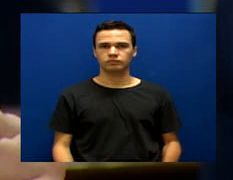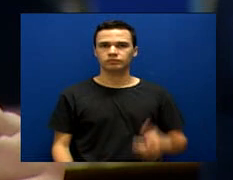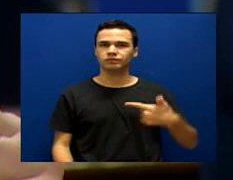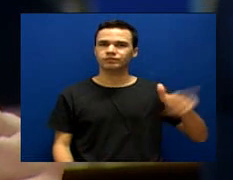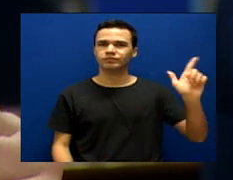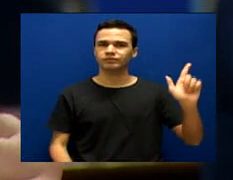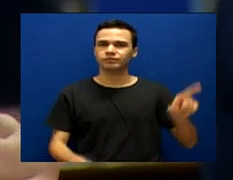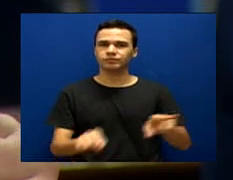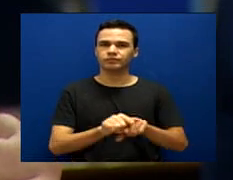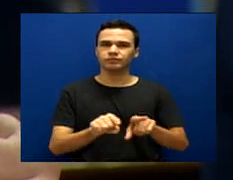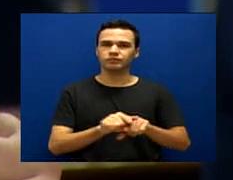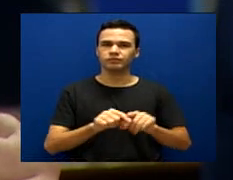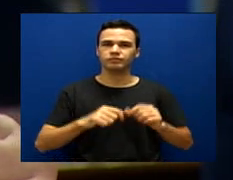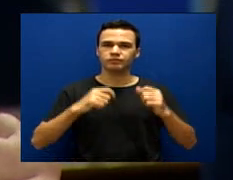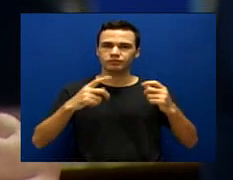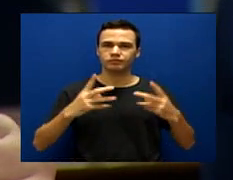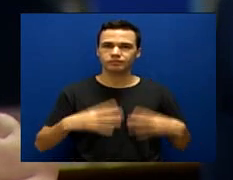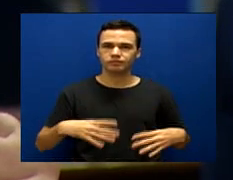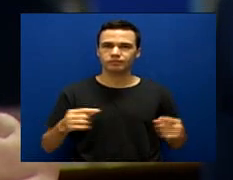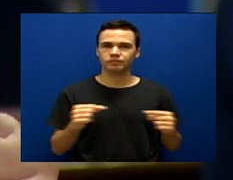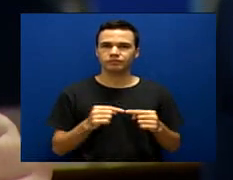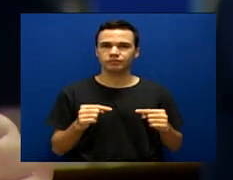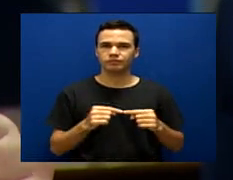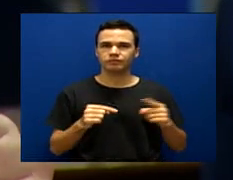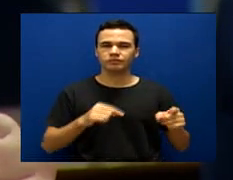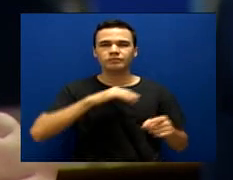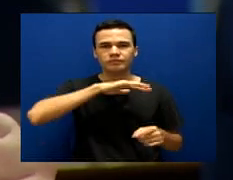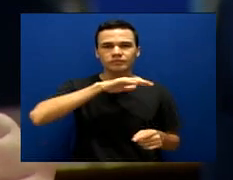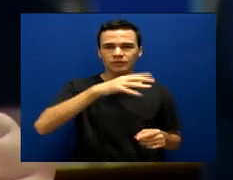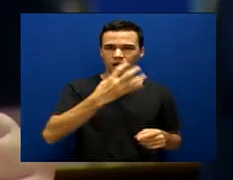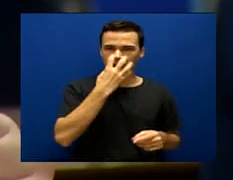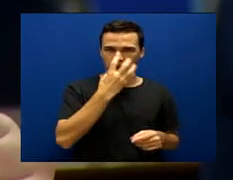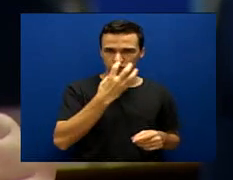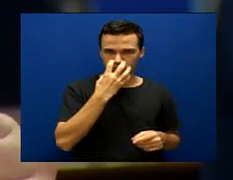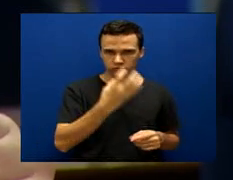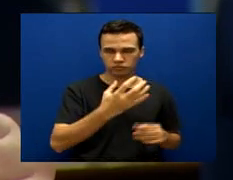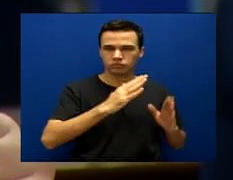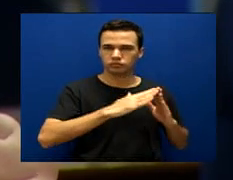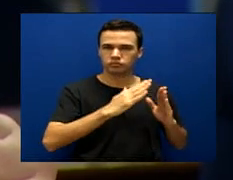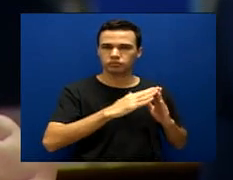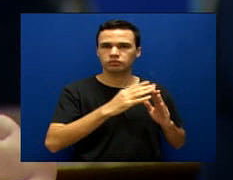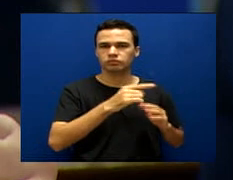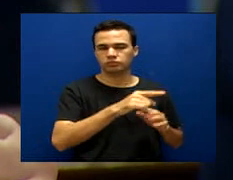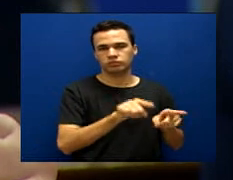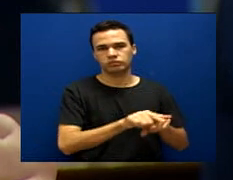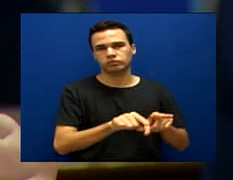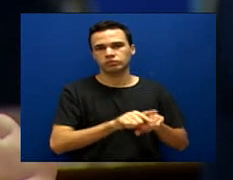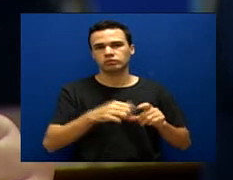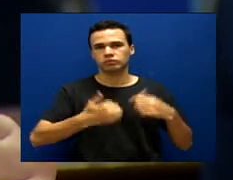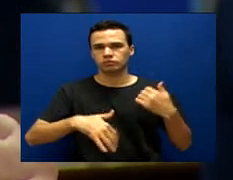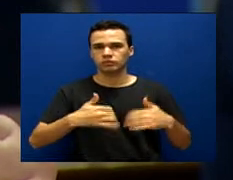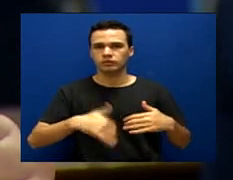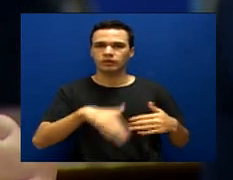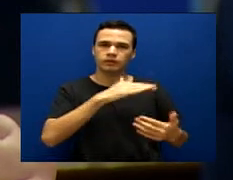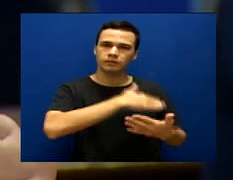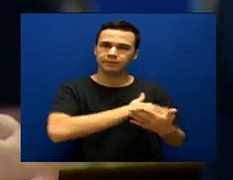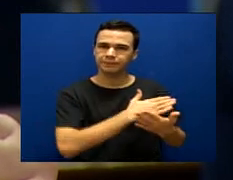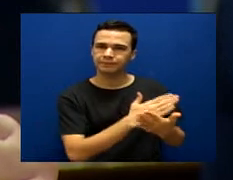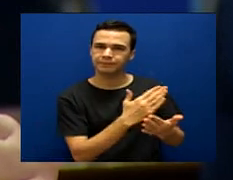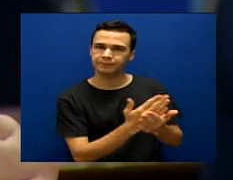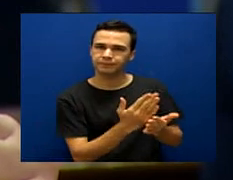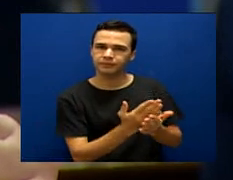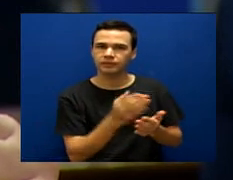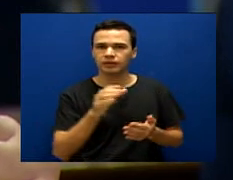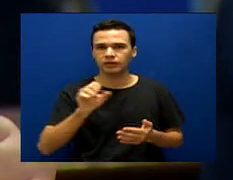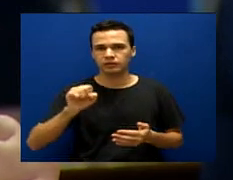Outra coisa que seria é a parte do canil, que a Jussara já explanou bem, que seria dividir o espaço, né, entre